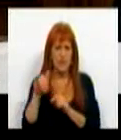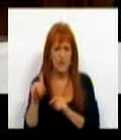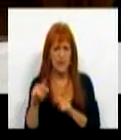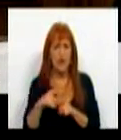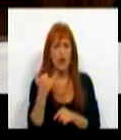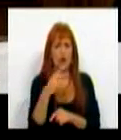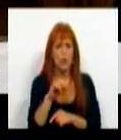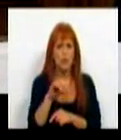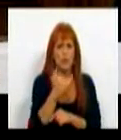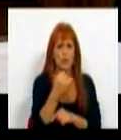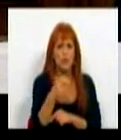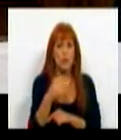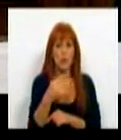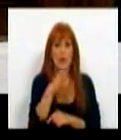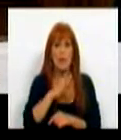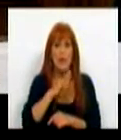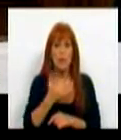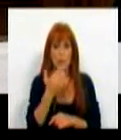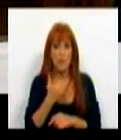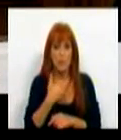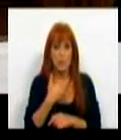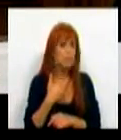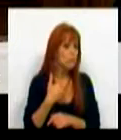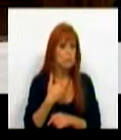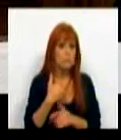novembro de 2012? Explique-nos, por favor,